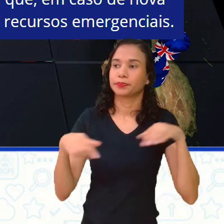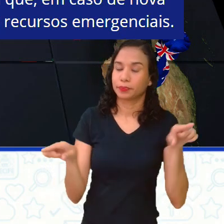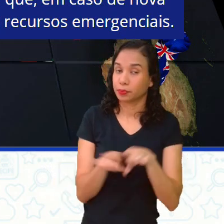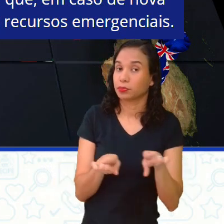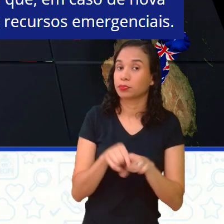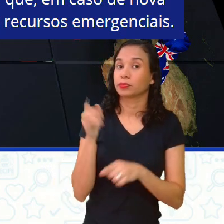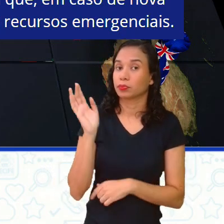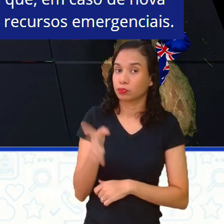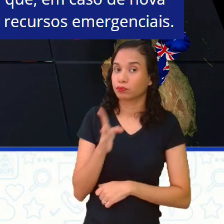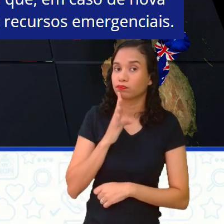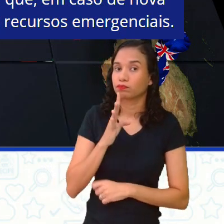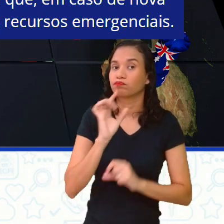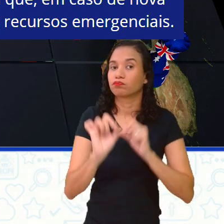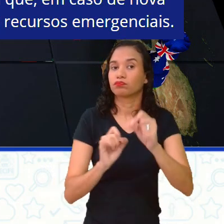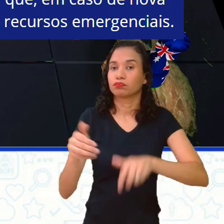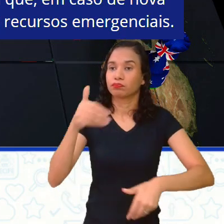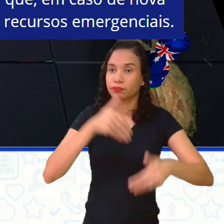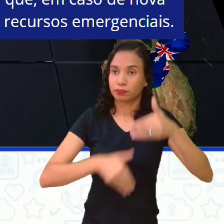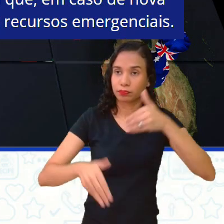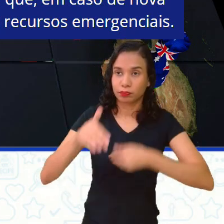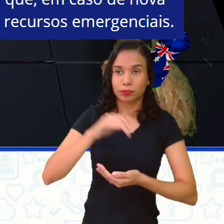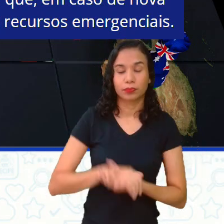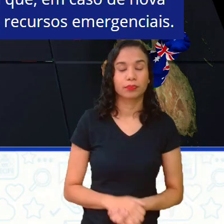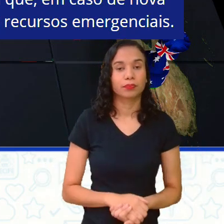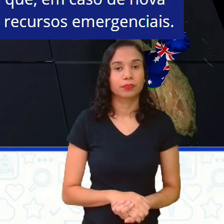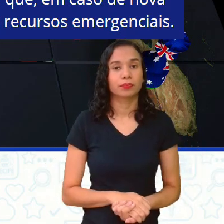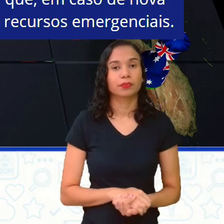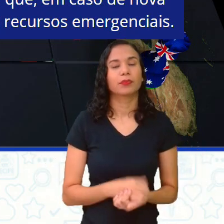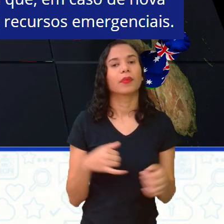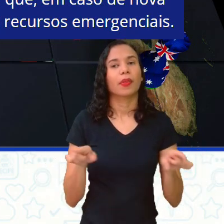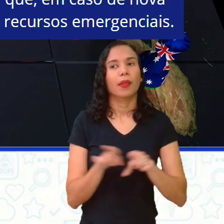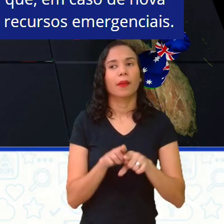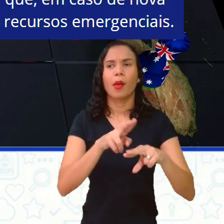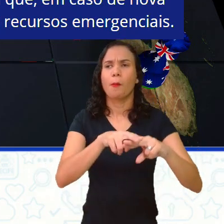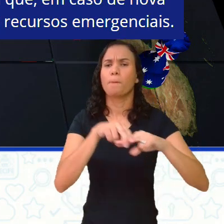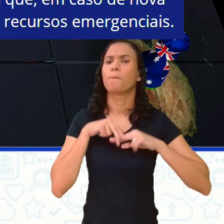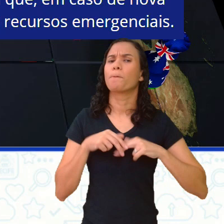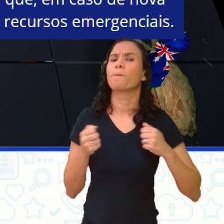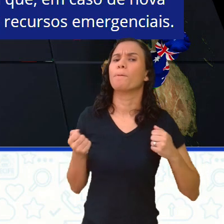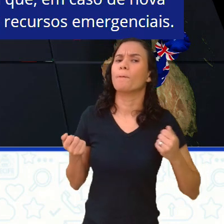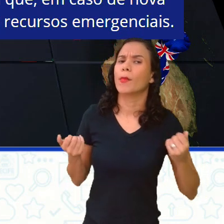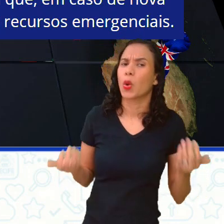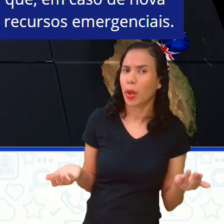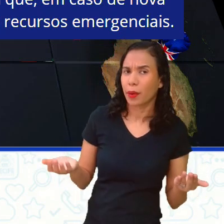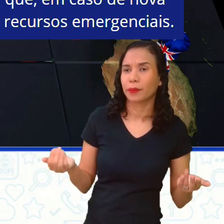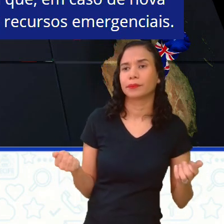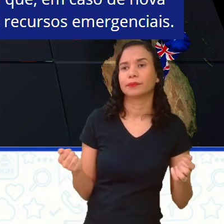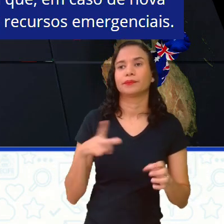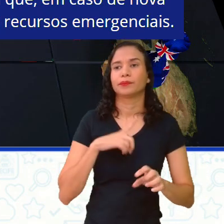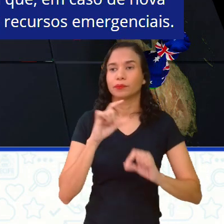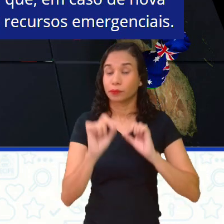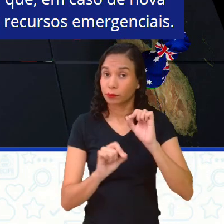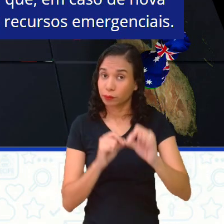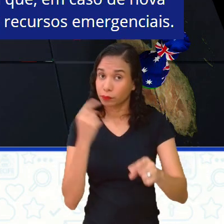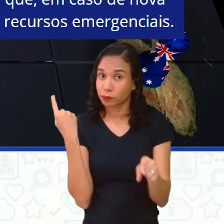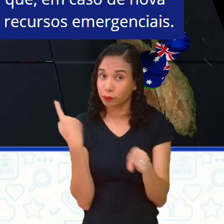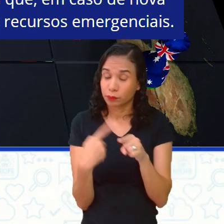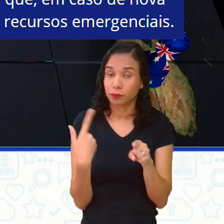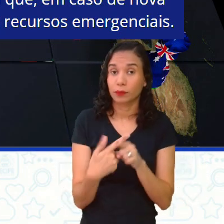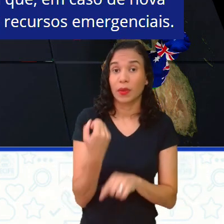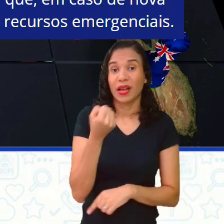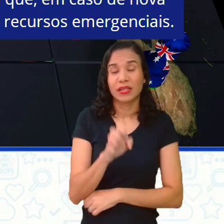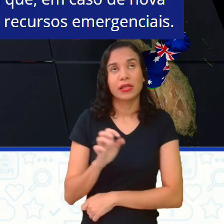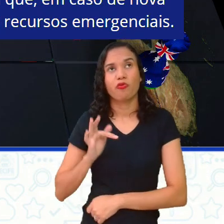já sabe quem são os envolvidos. E a gente também tem o porquê, para que, em caso de